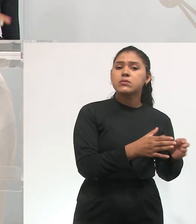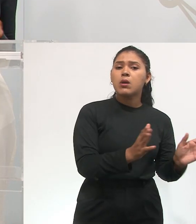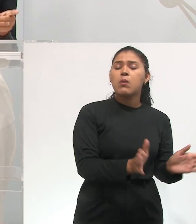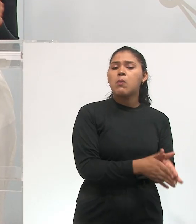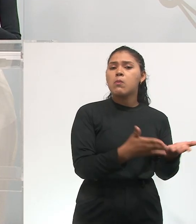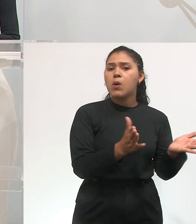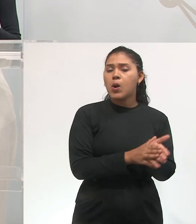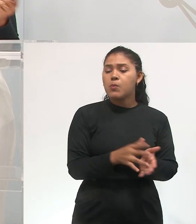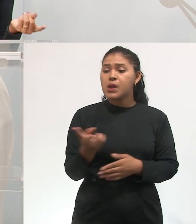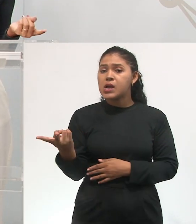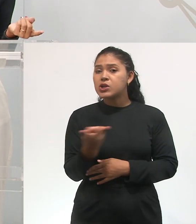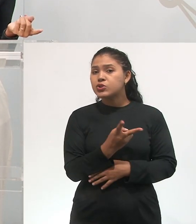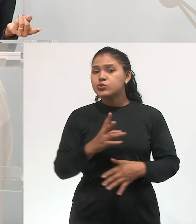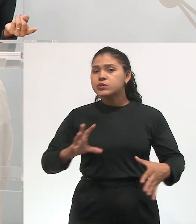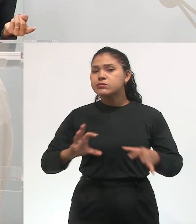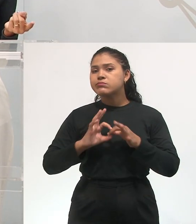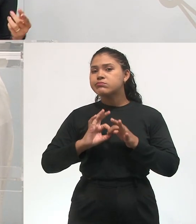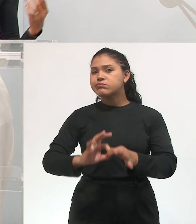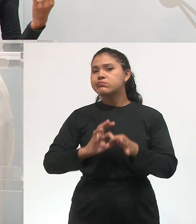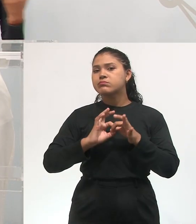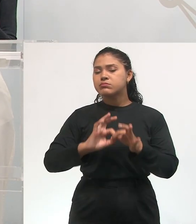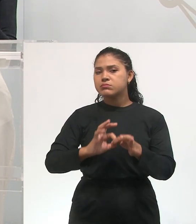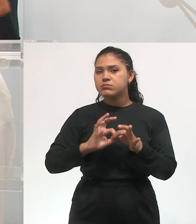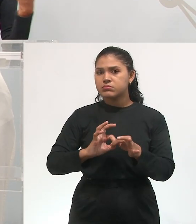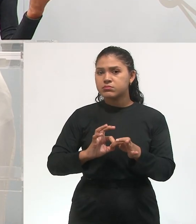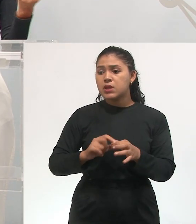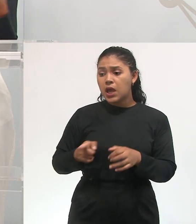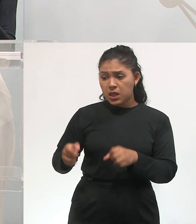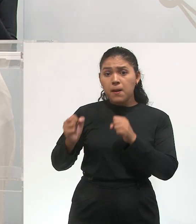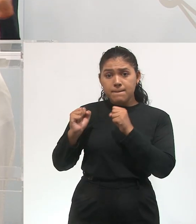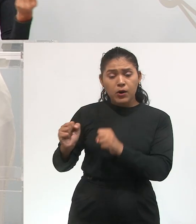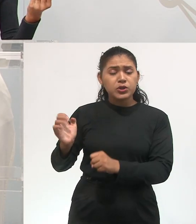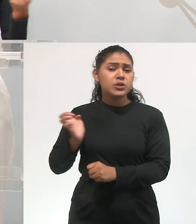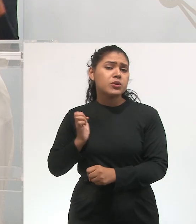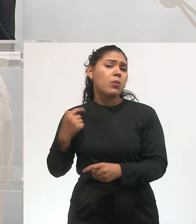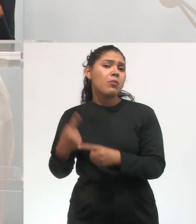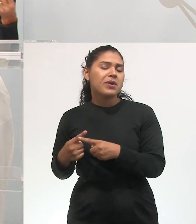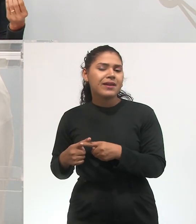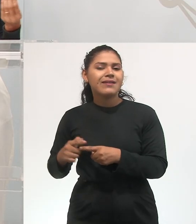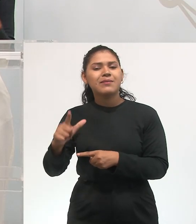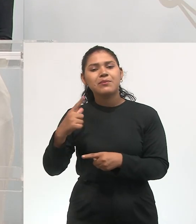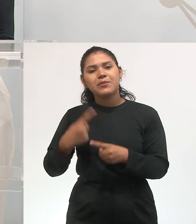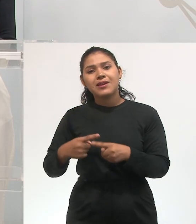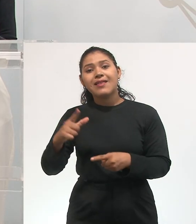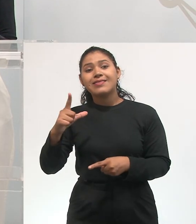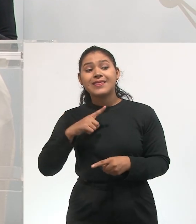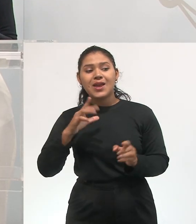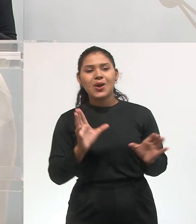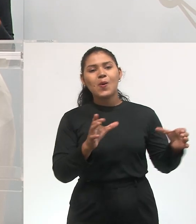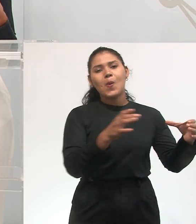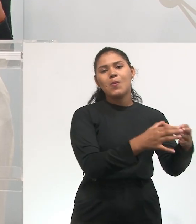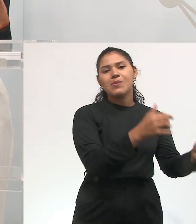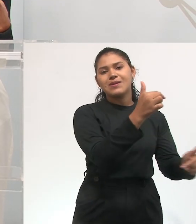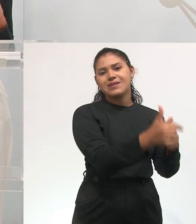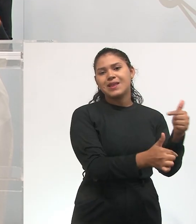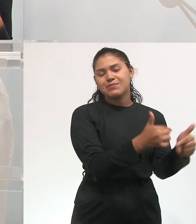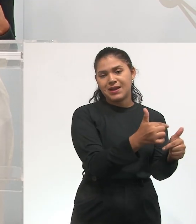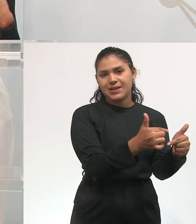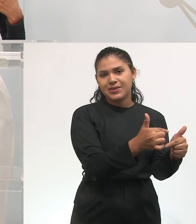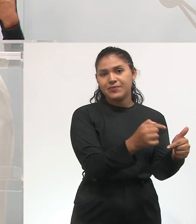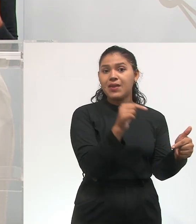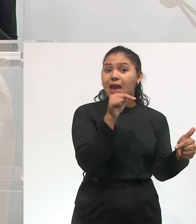explora porque tem uma classe que é explorada. Então, veja aí, né, como que se dá essa relação